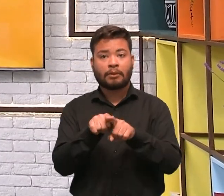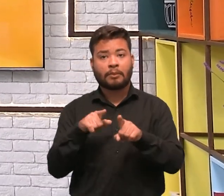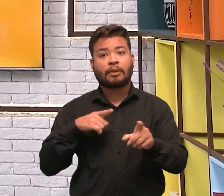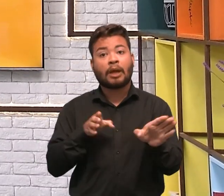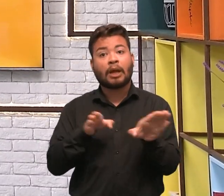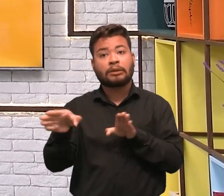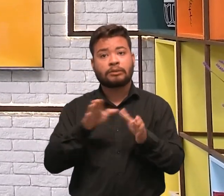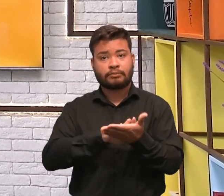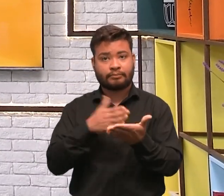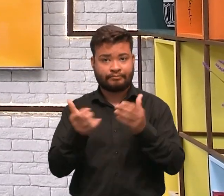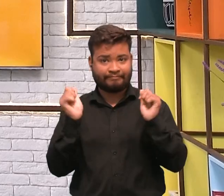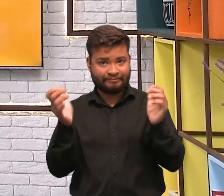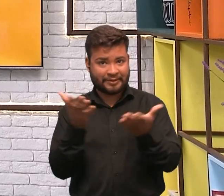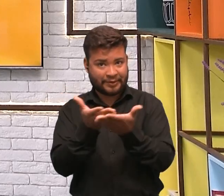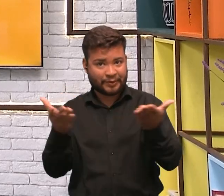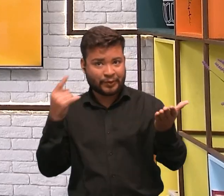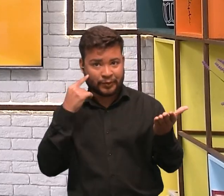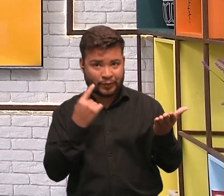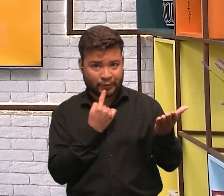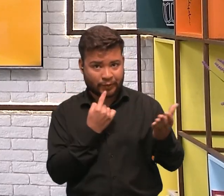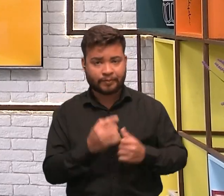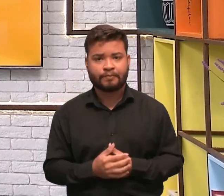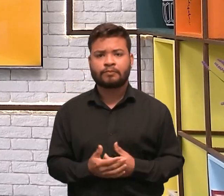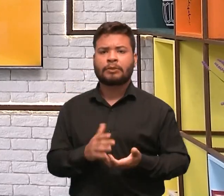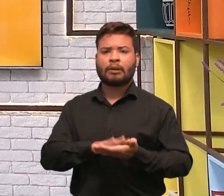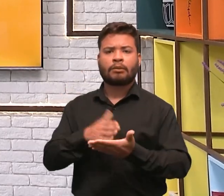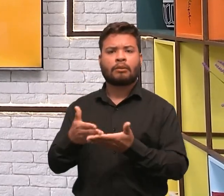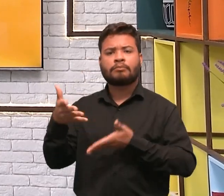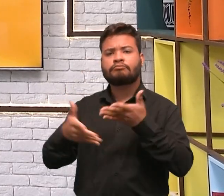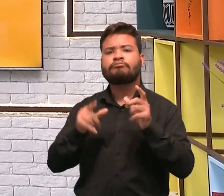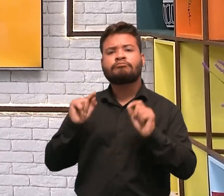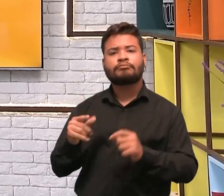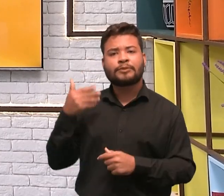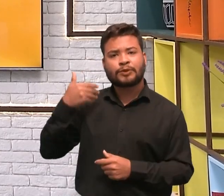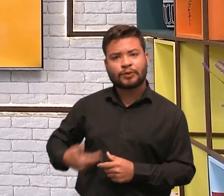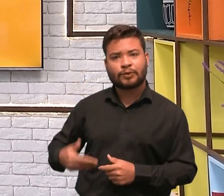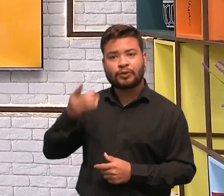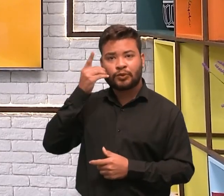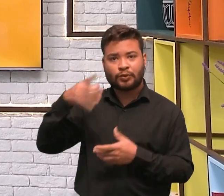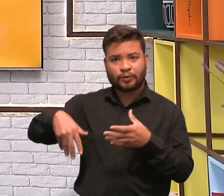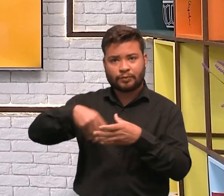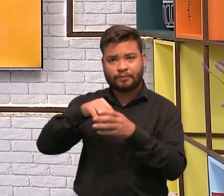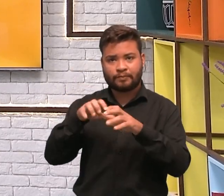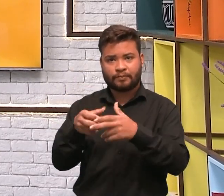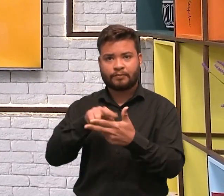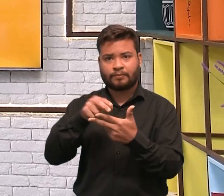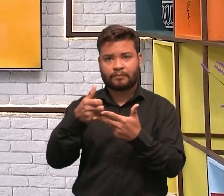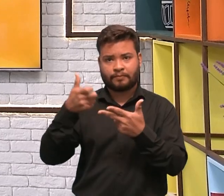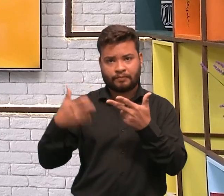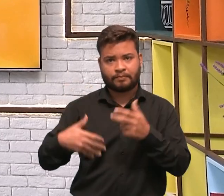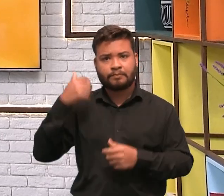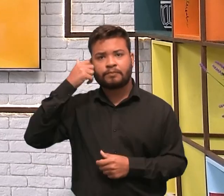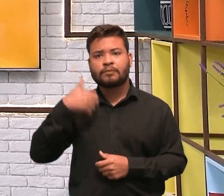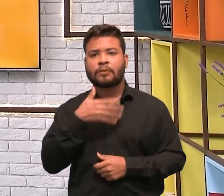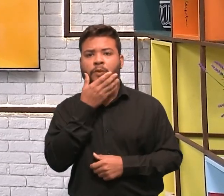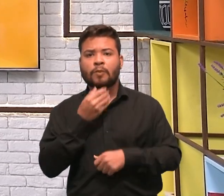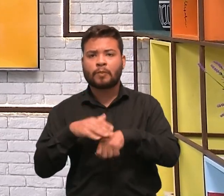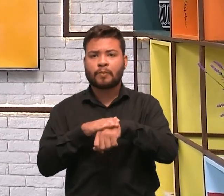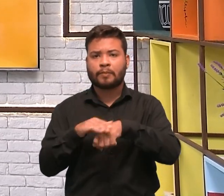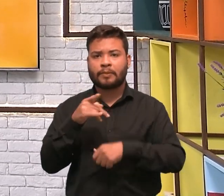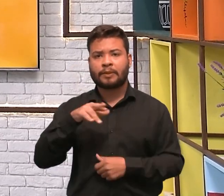em Libras para o público surdo. O intérprete de Libras é o Diogo Marques, integrante do Labitave. Ele se descreve como um homem de